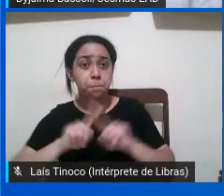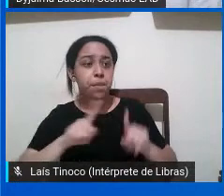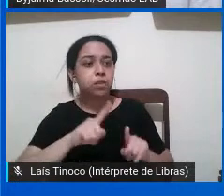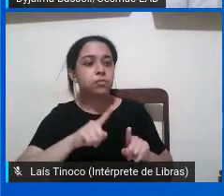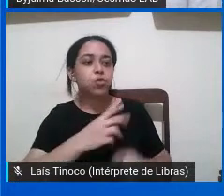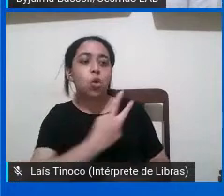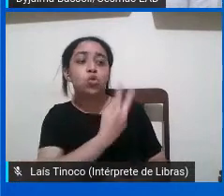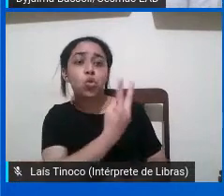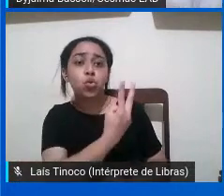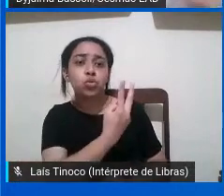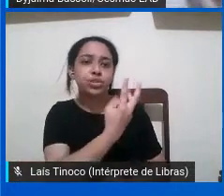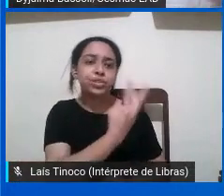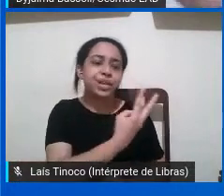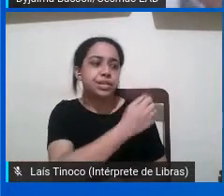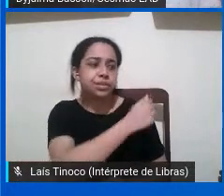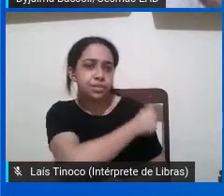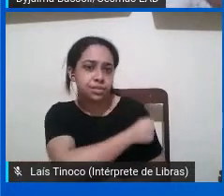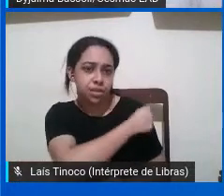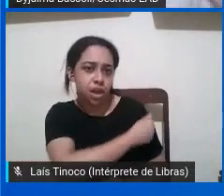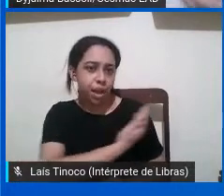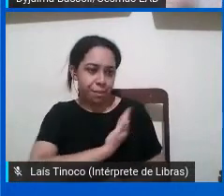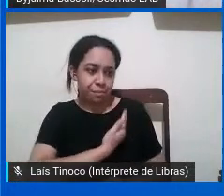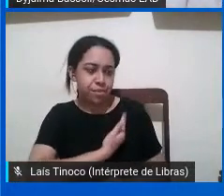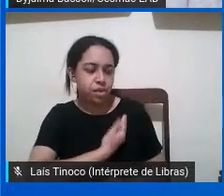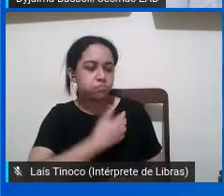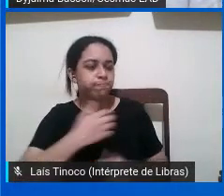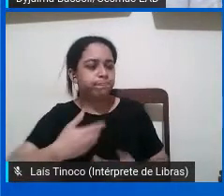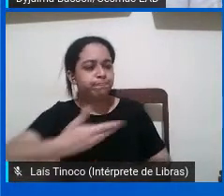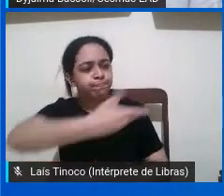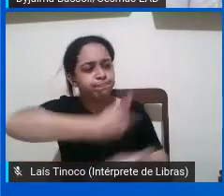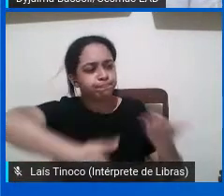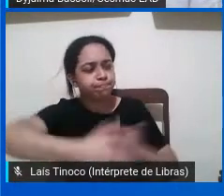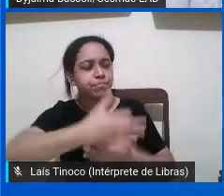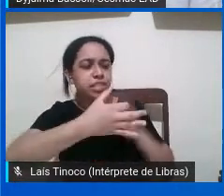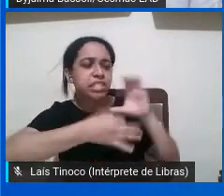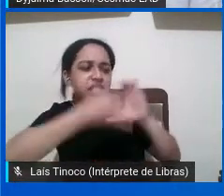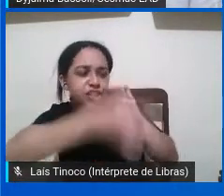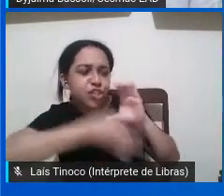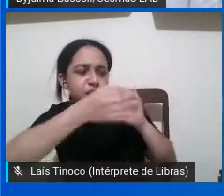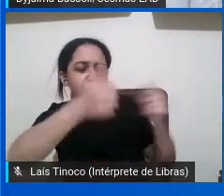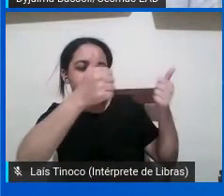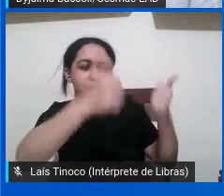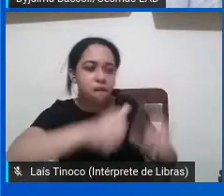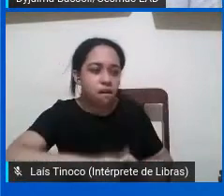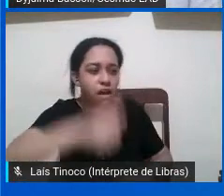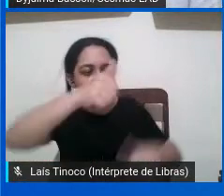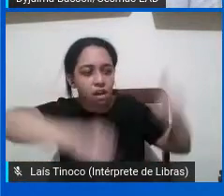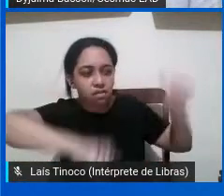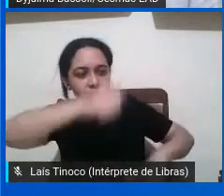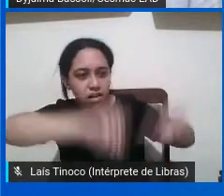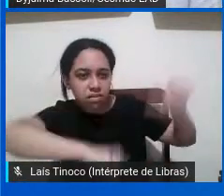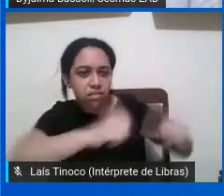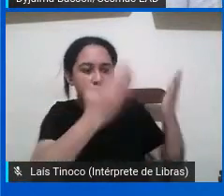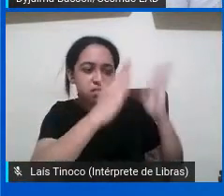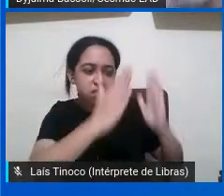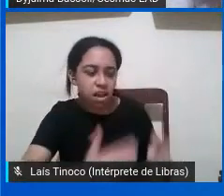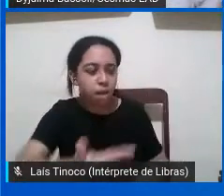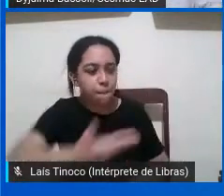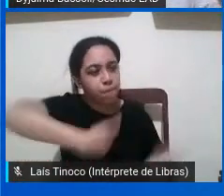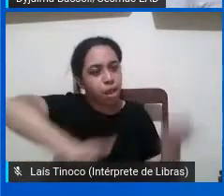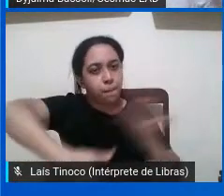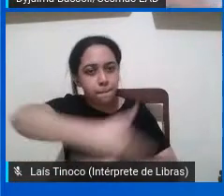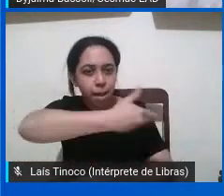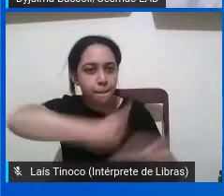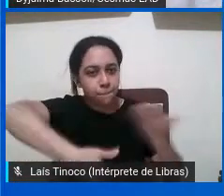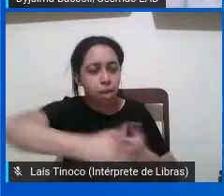dois outros colegas do trabalho fazendo essa essa experiência de compartilhar o seu